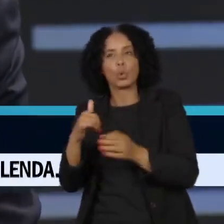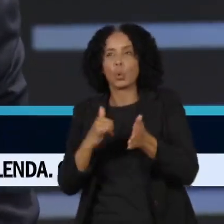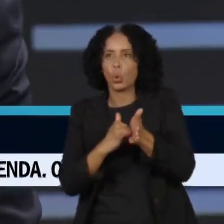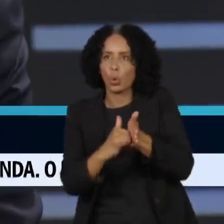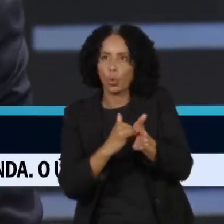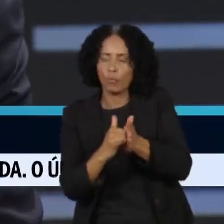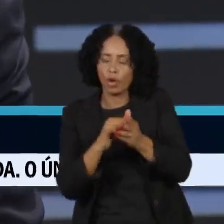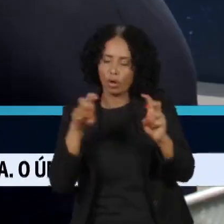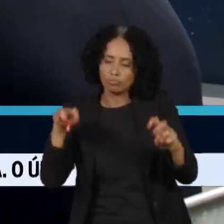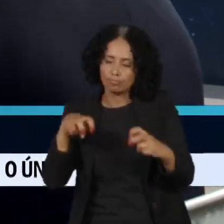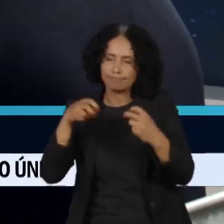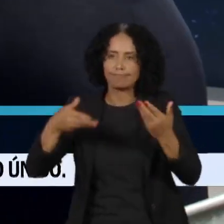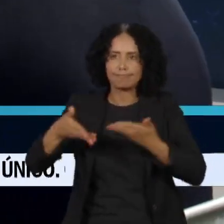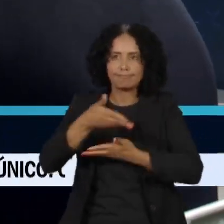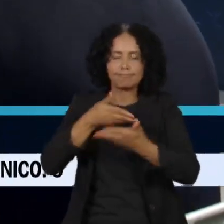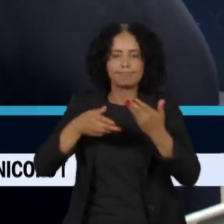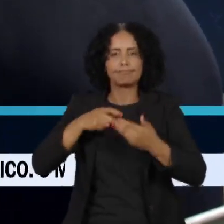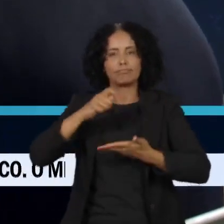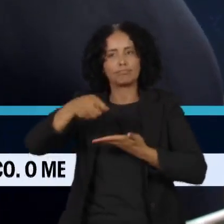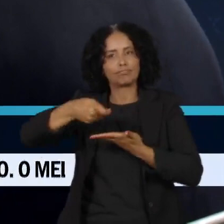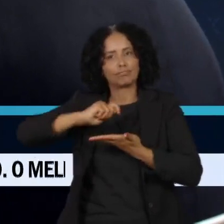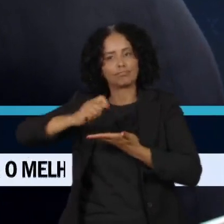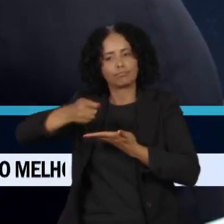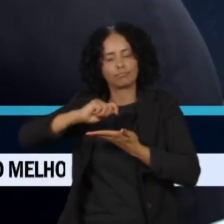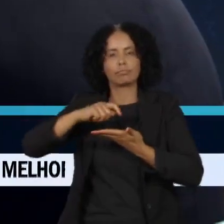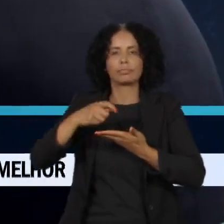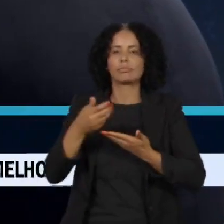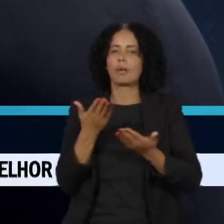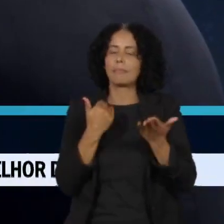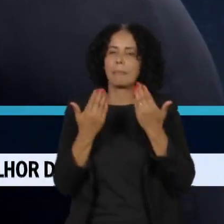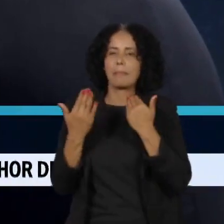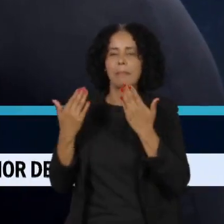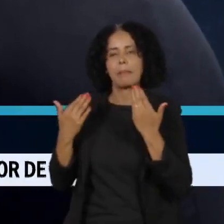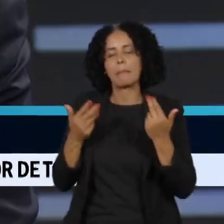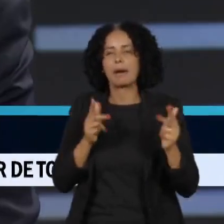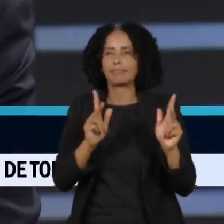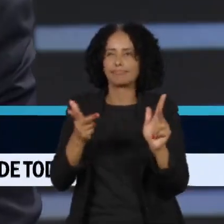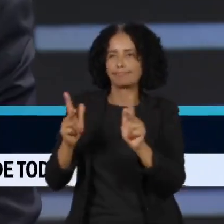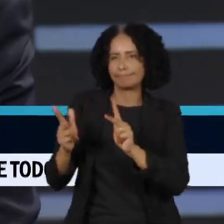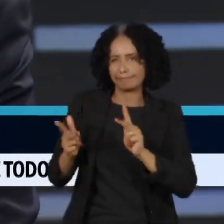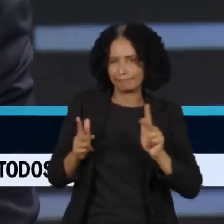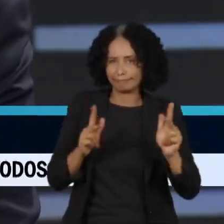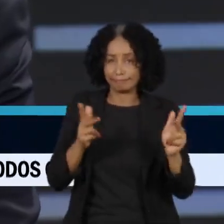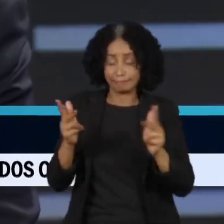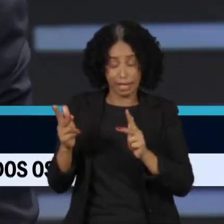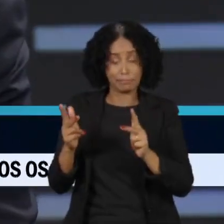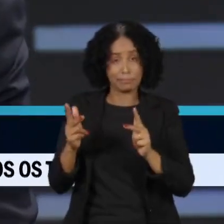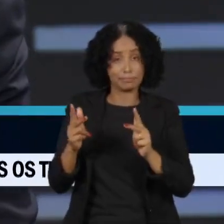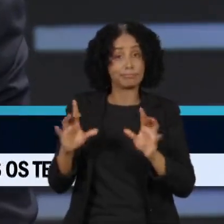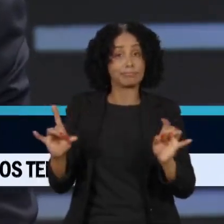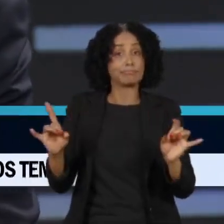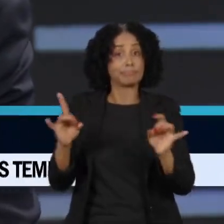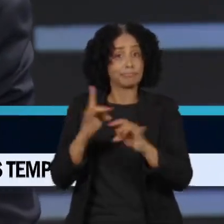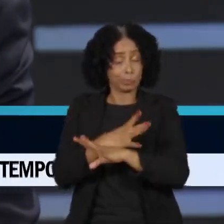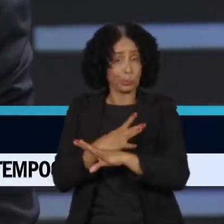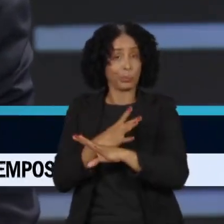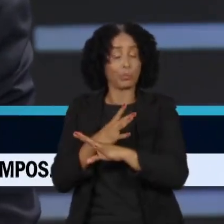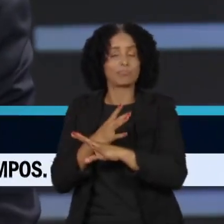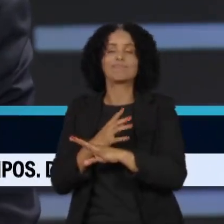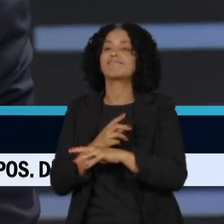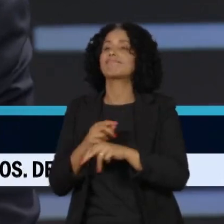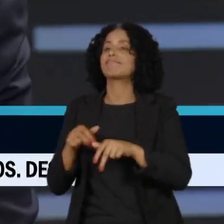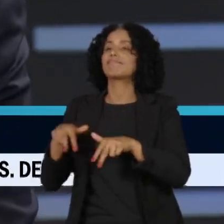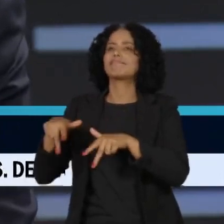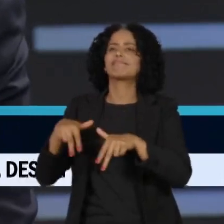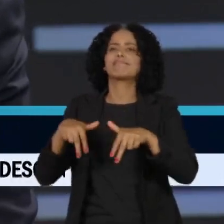Nova York também. Ele, na época, era um dos atores mais conhecidos do mundo e adorado pelos americanos. Aí eles saíram depois do almoço e foram andando